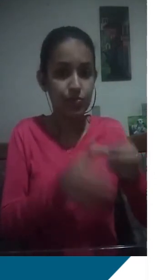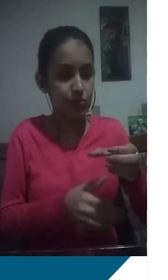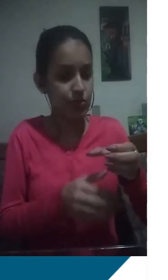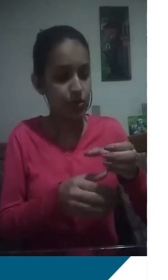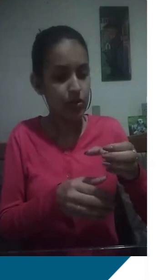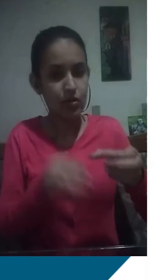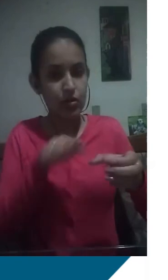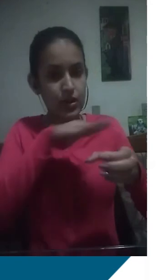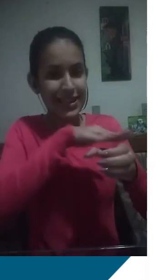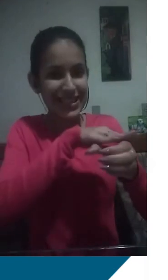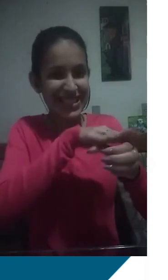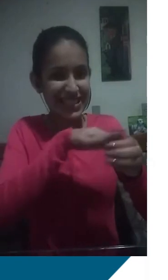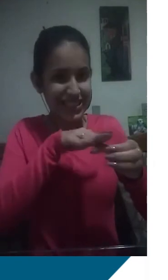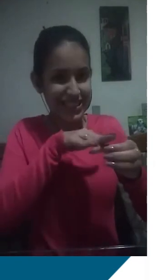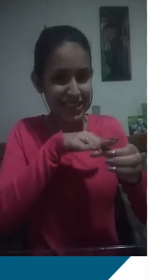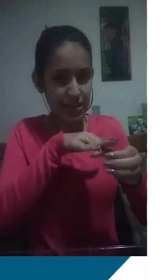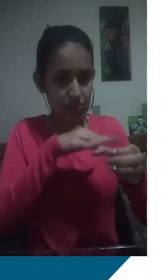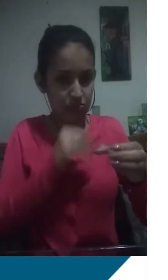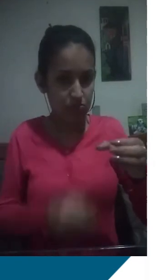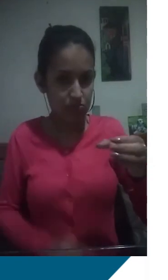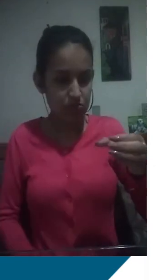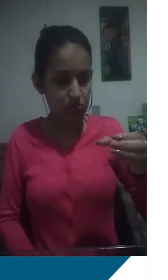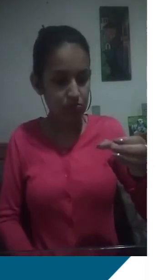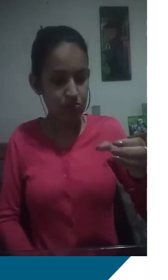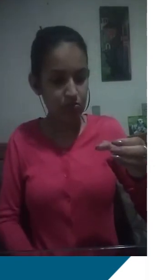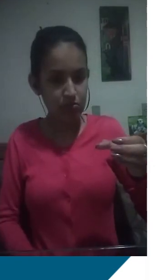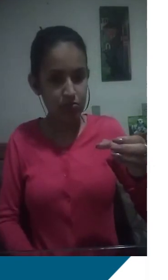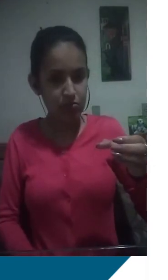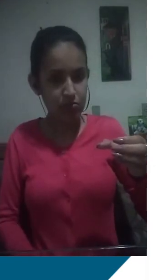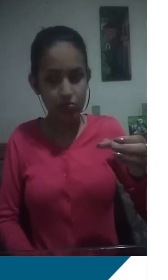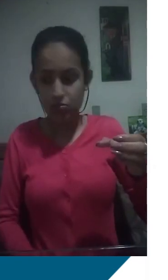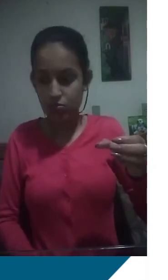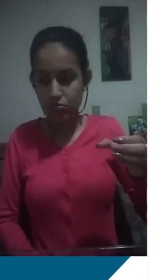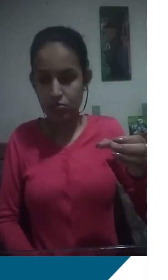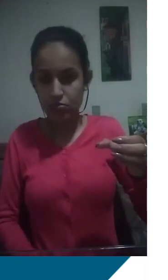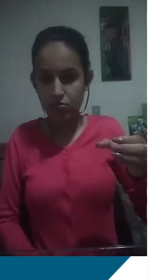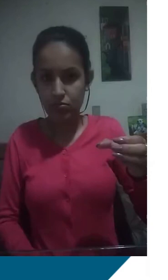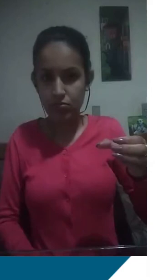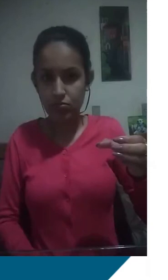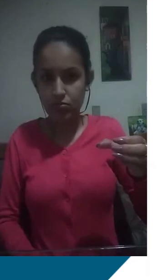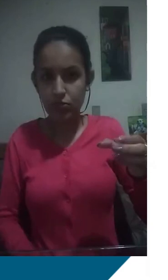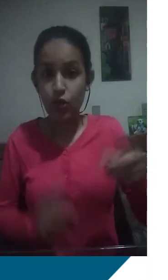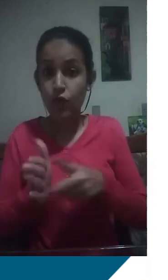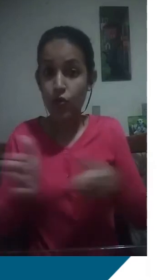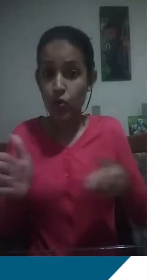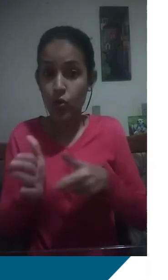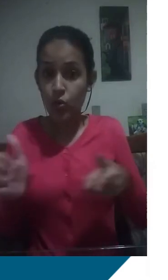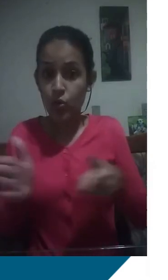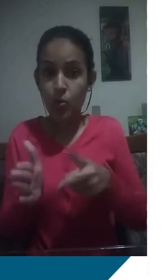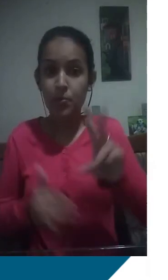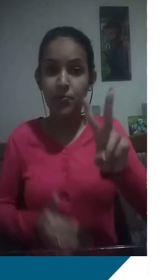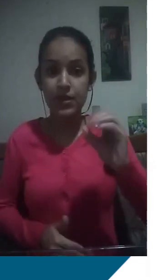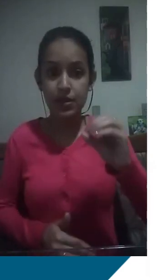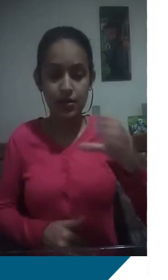Aí eu vou aquecer esse líquido, né? Se eu aquecer ele, a gente viu que as moléculas vão vibrar mais, vão ocupar um espaço maior, ou seja, o volume dele